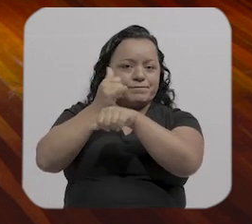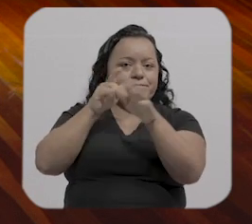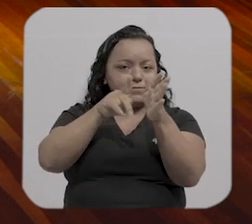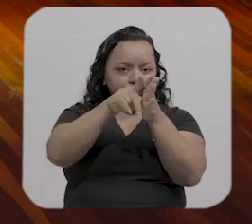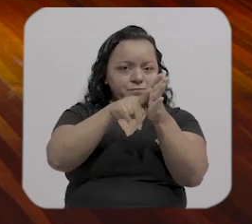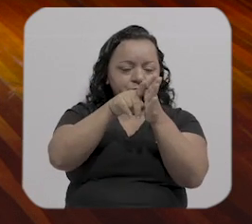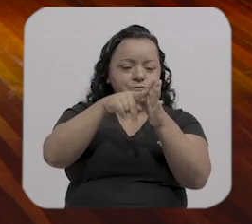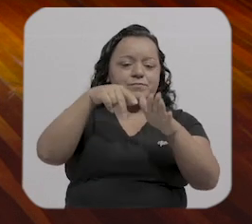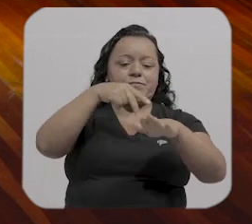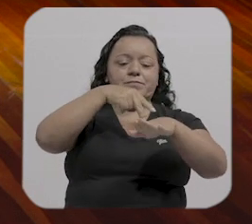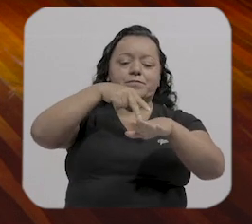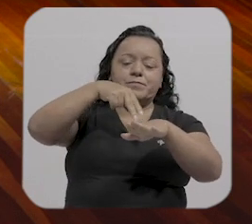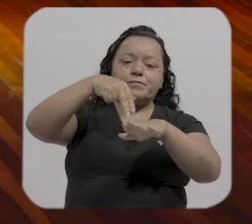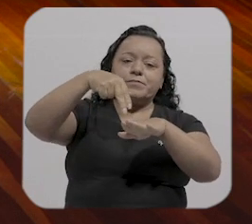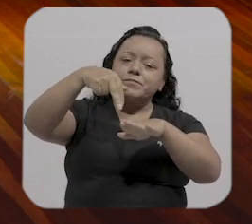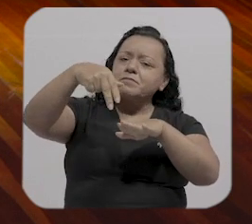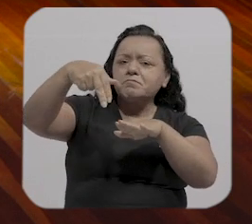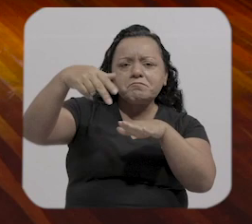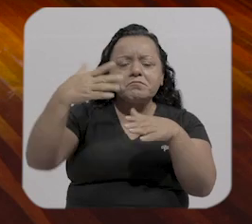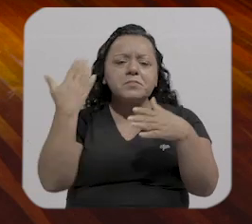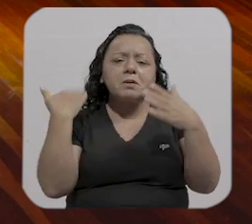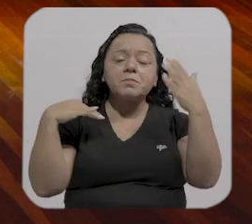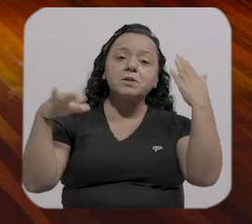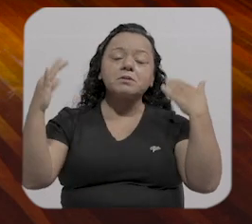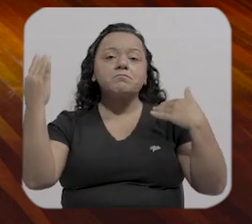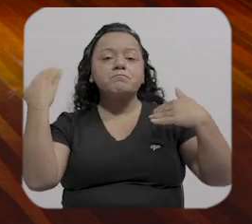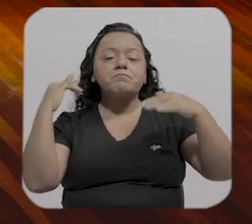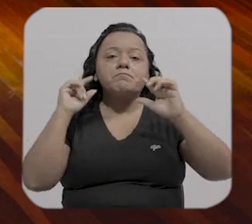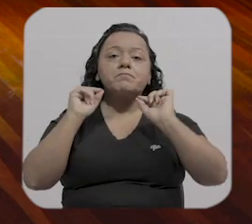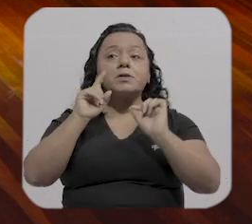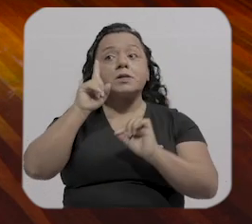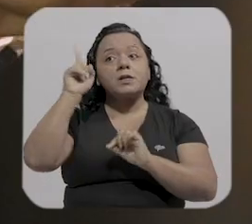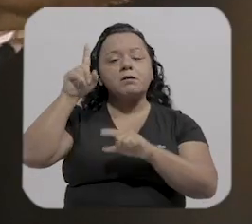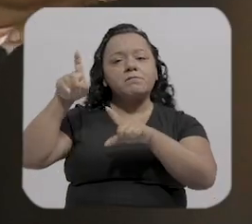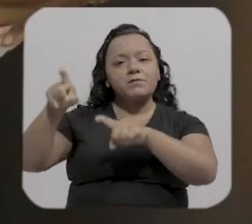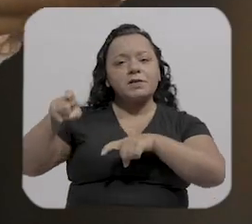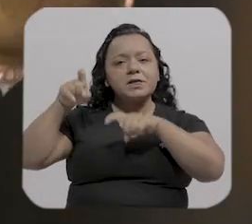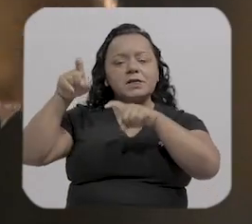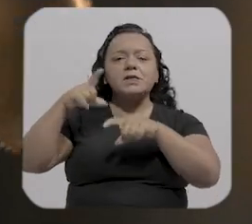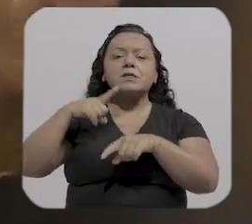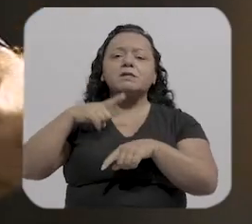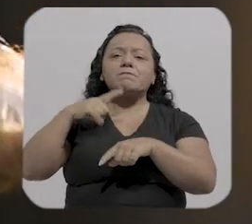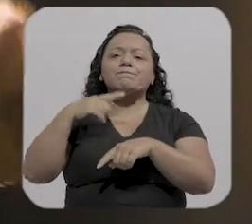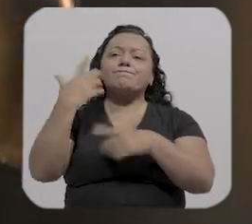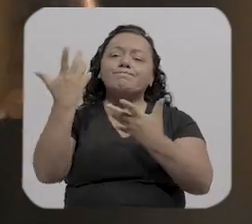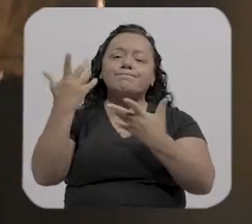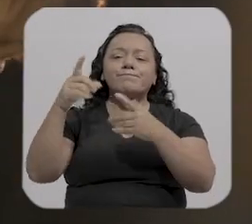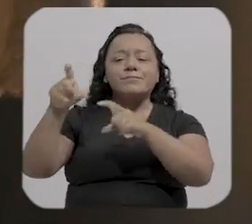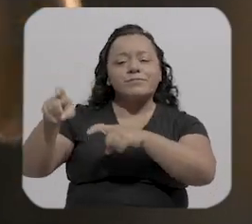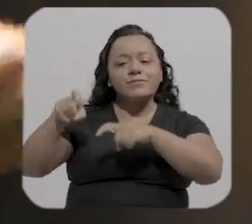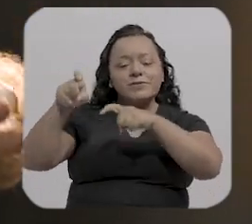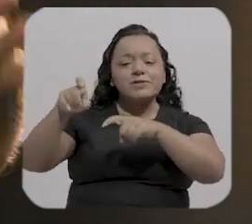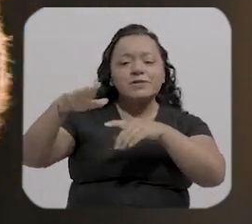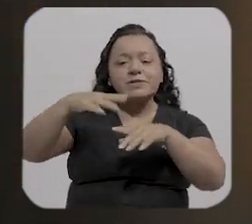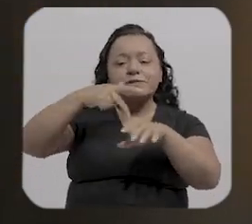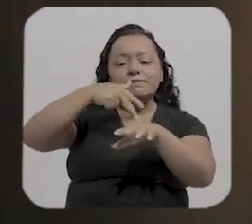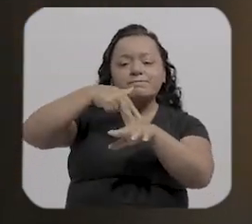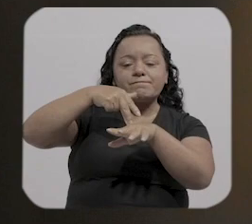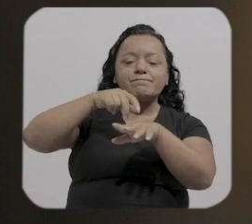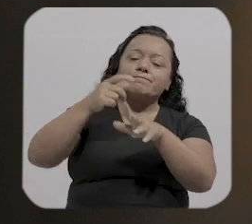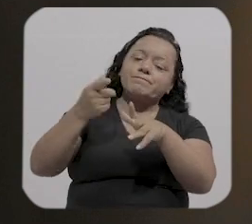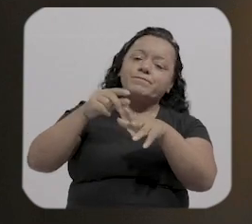coisa aconteceu foi numa das fazendas, que a Madeira Mamoré, hoje ela está no matagal, está no meio das fazendas,